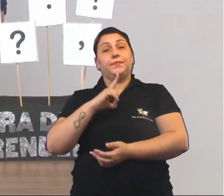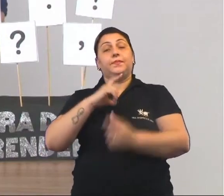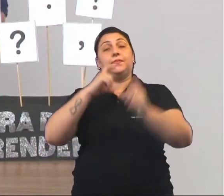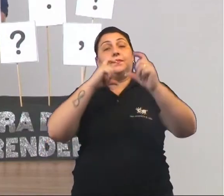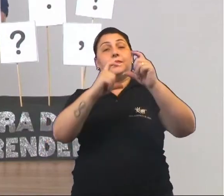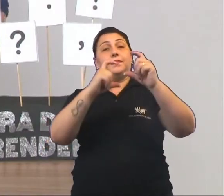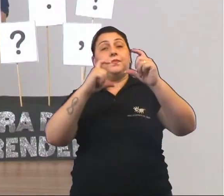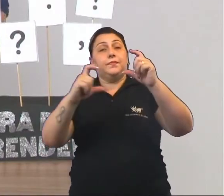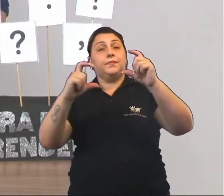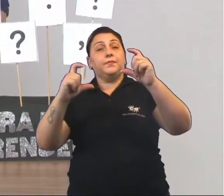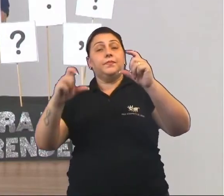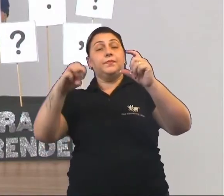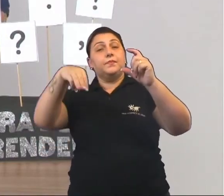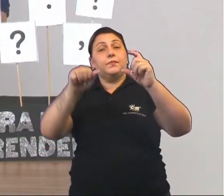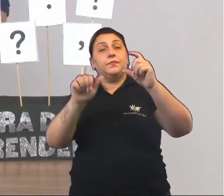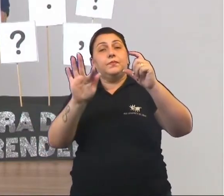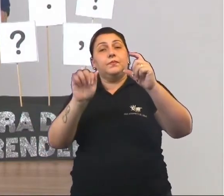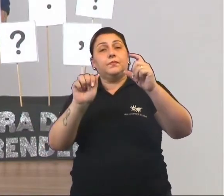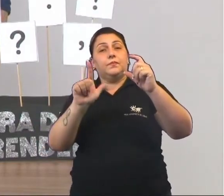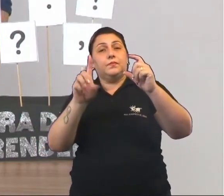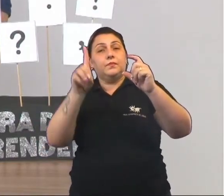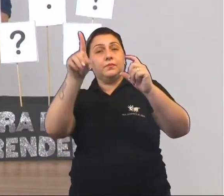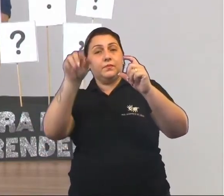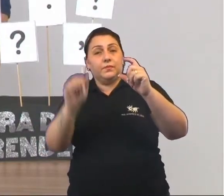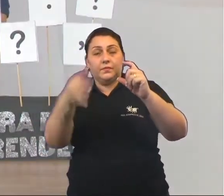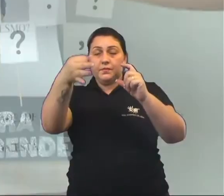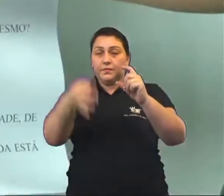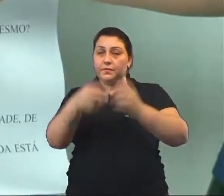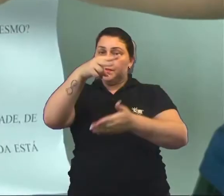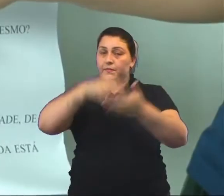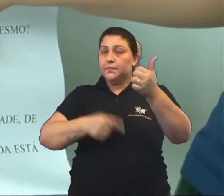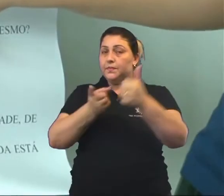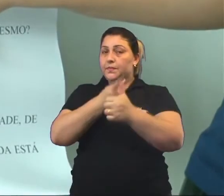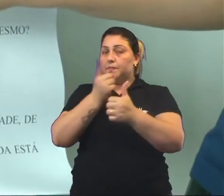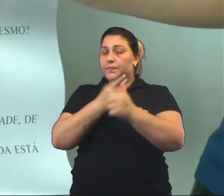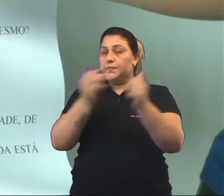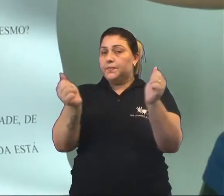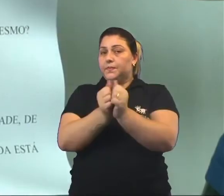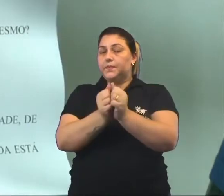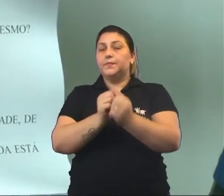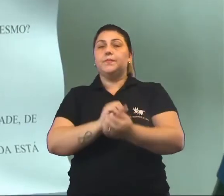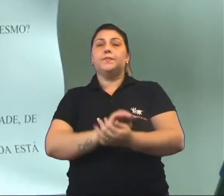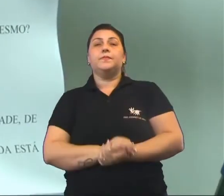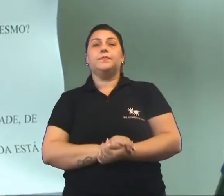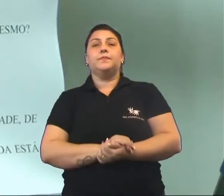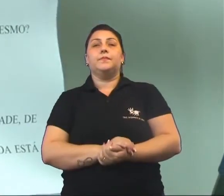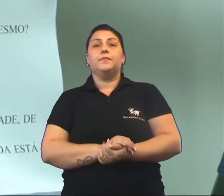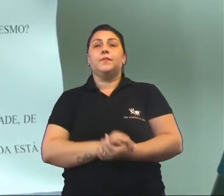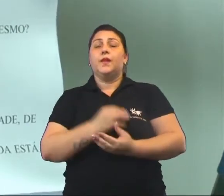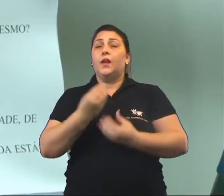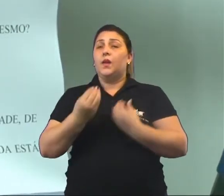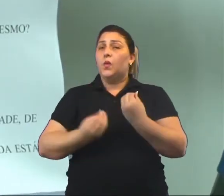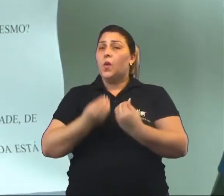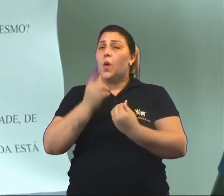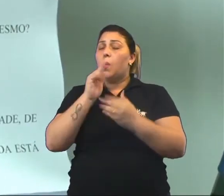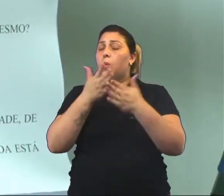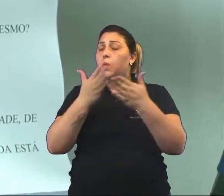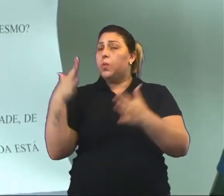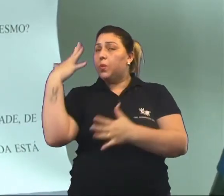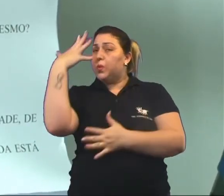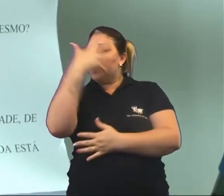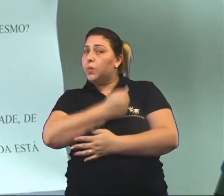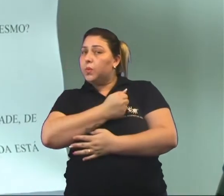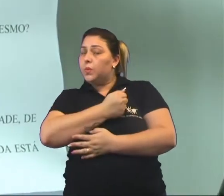tirinha da Mafalda, certo? Olha só, vamos ler aqui o primeiro quadrinho juntos? Como o mar é